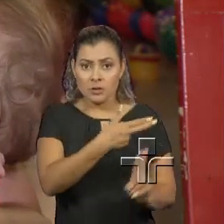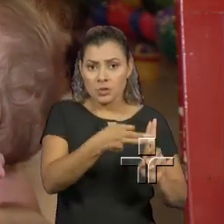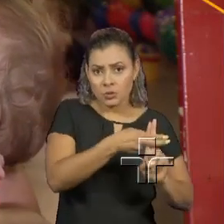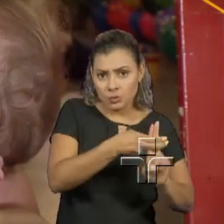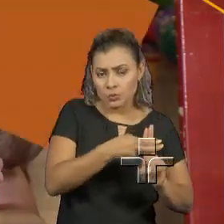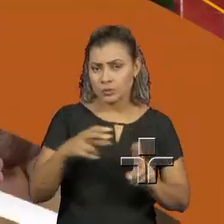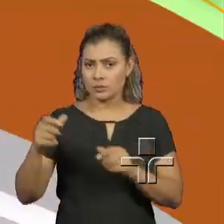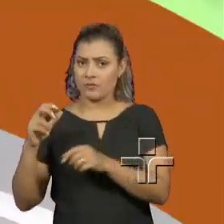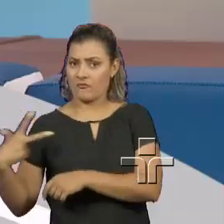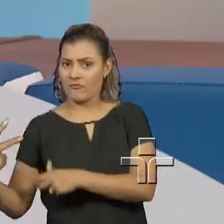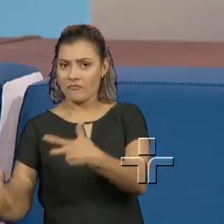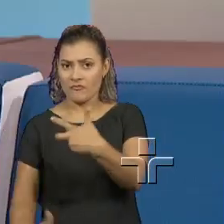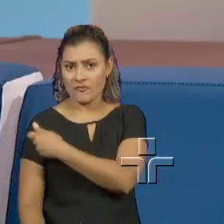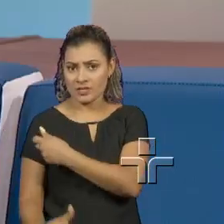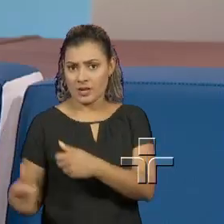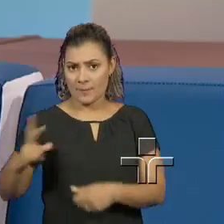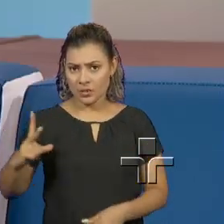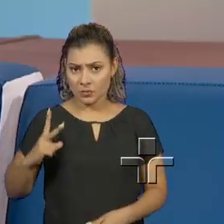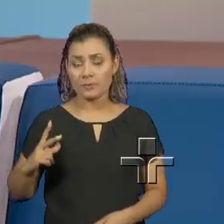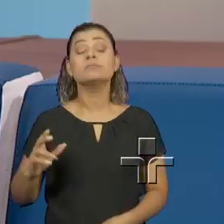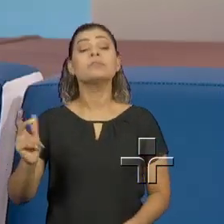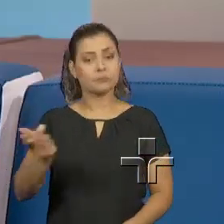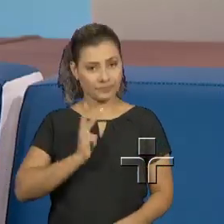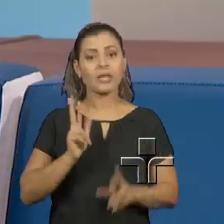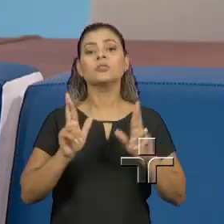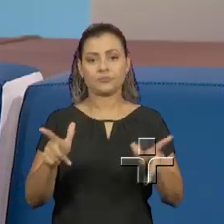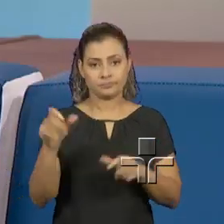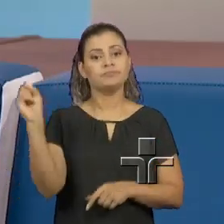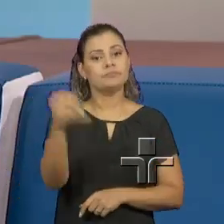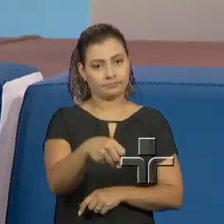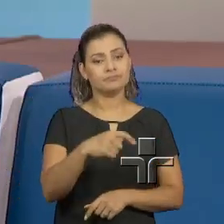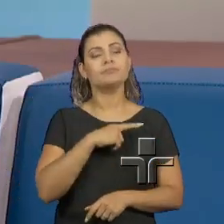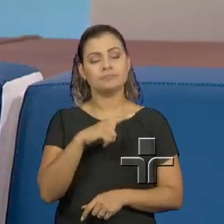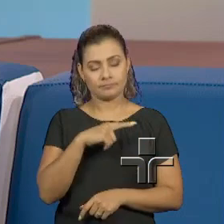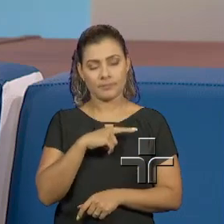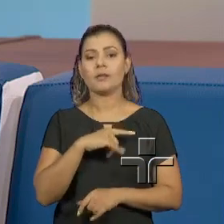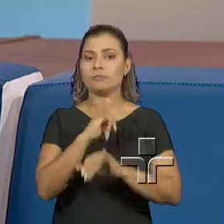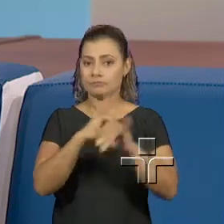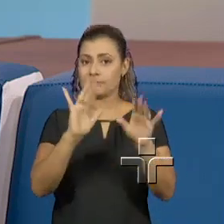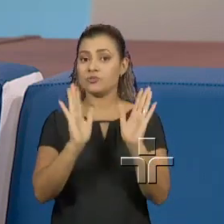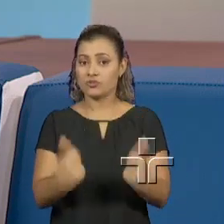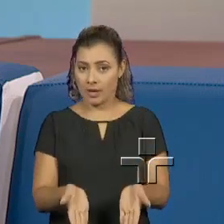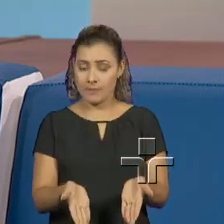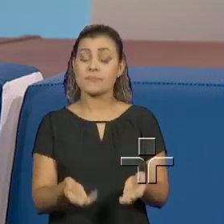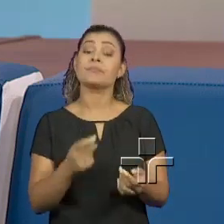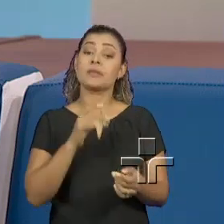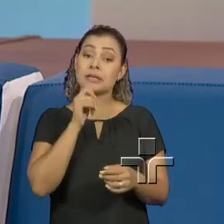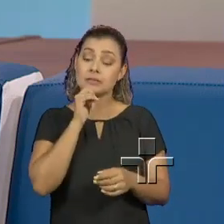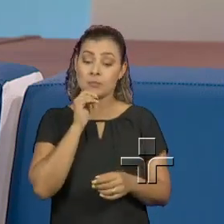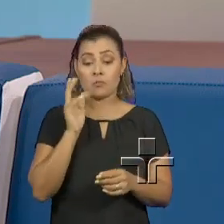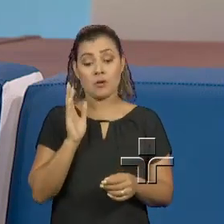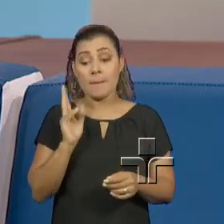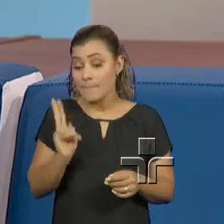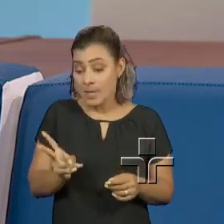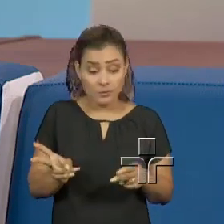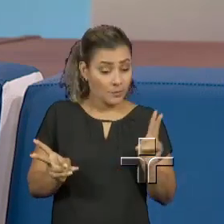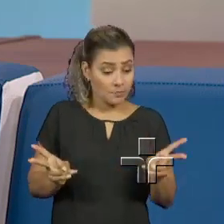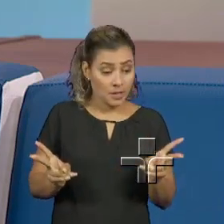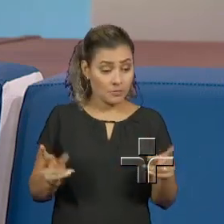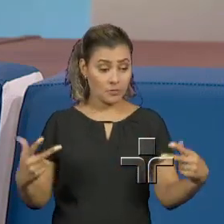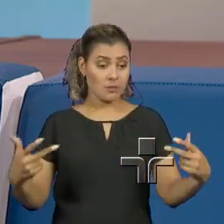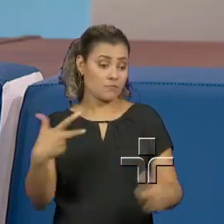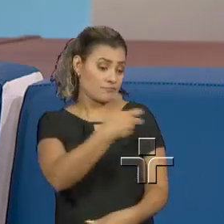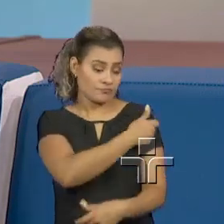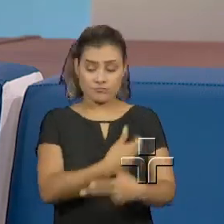do particular? Então, sim, existe diferença, como a gente comentou. E tem, sim, às vezes a mesma vacina no SUS,